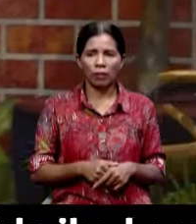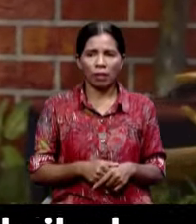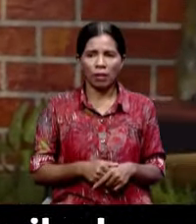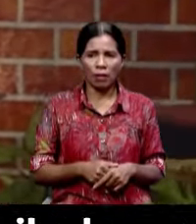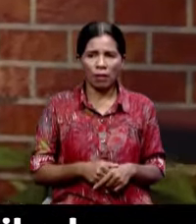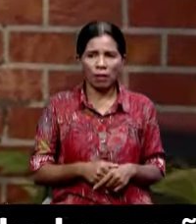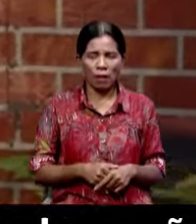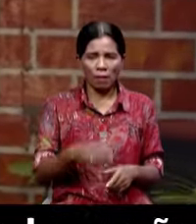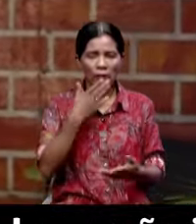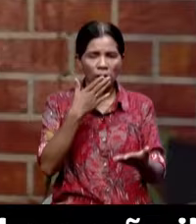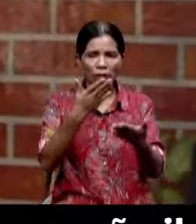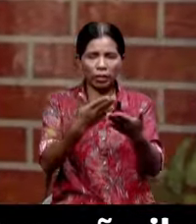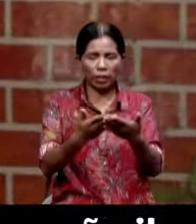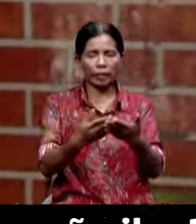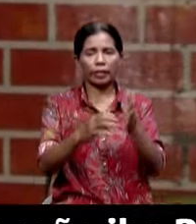motivação ainda